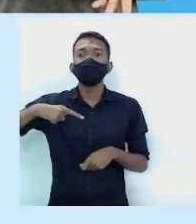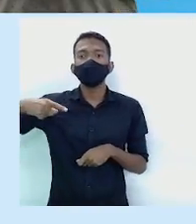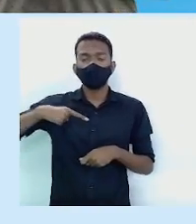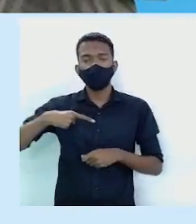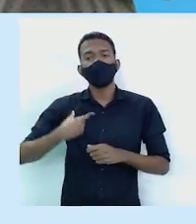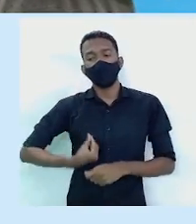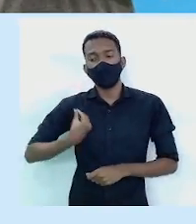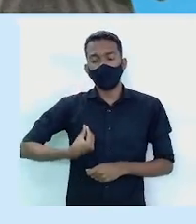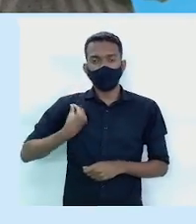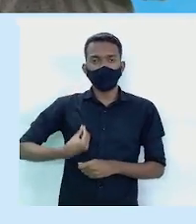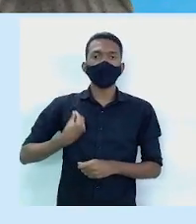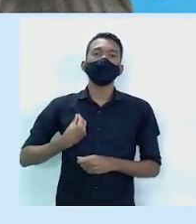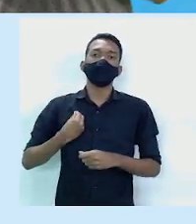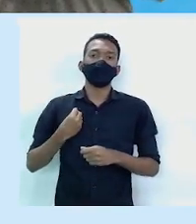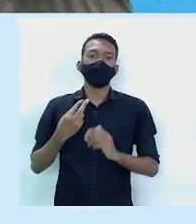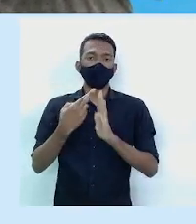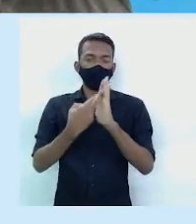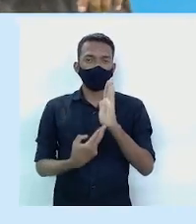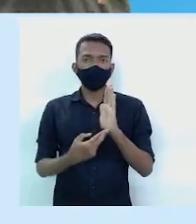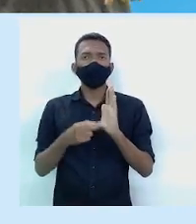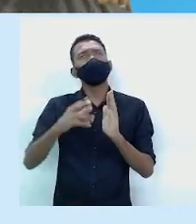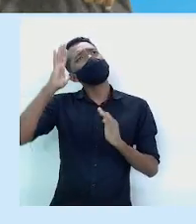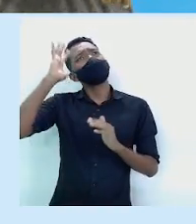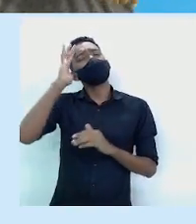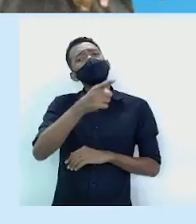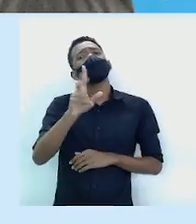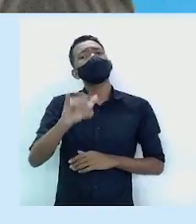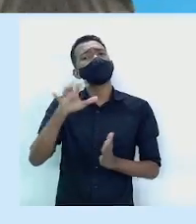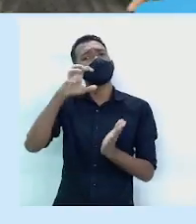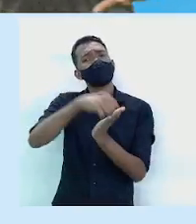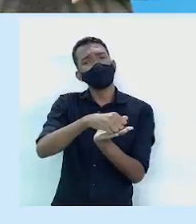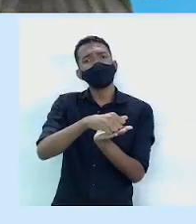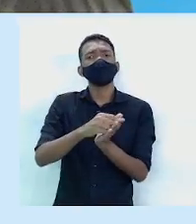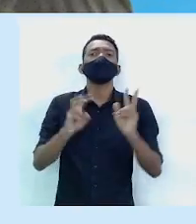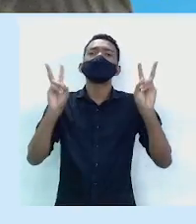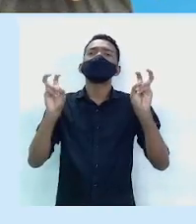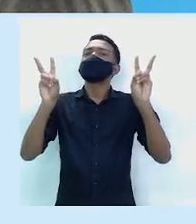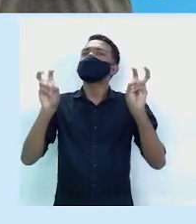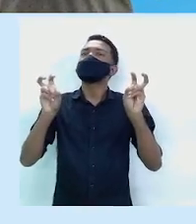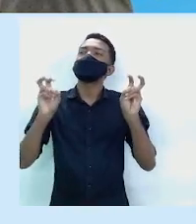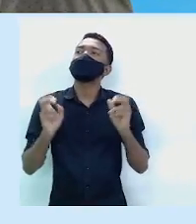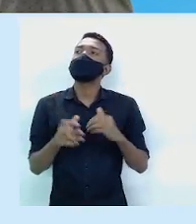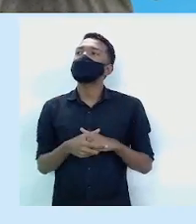no roteiro. Vamos imaginar que vocês vão gravar uma cena